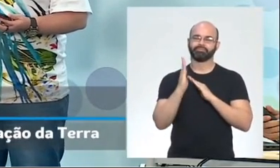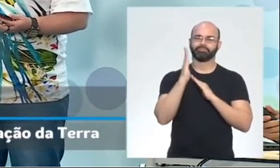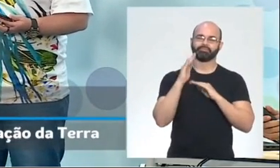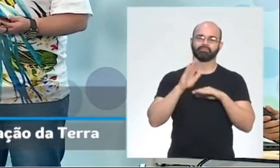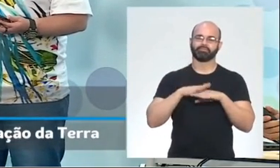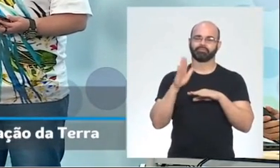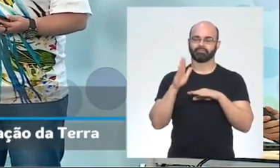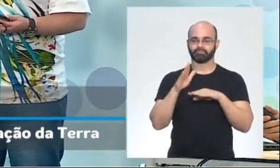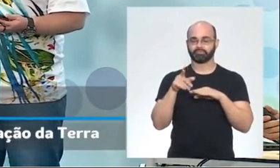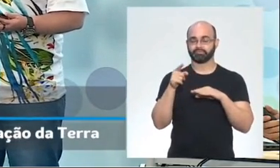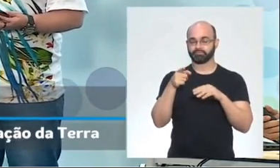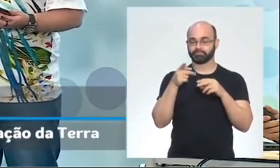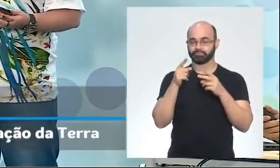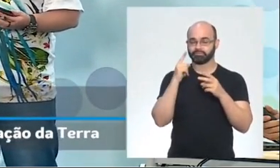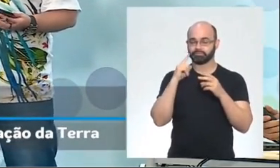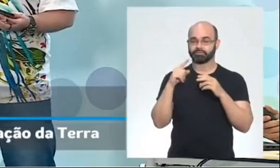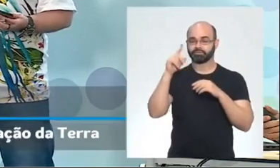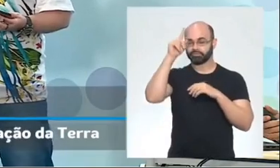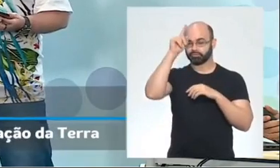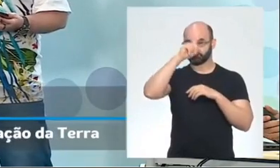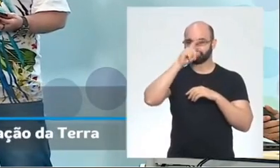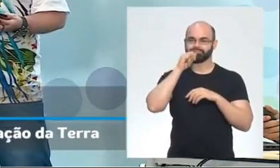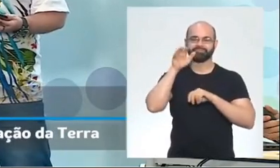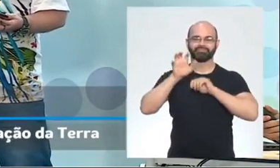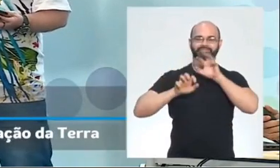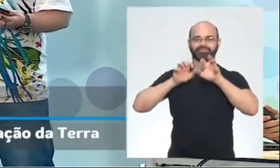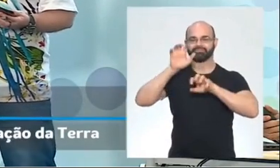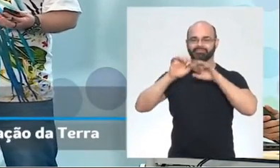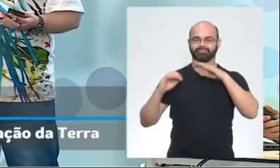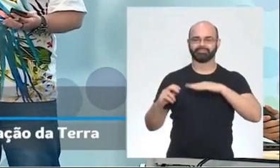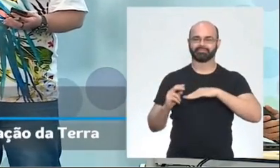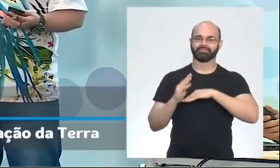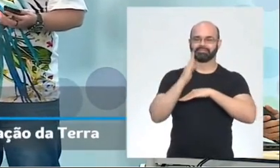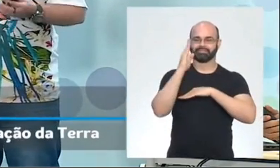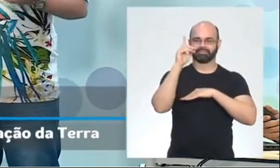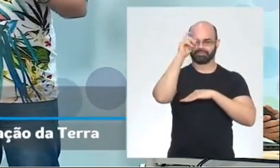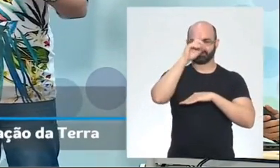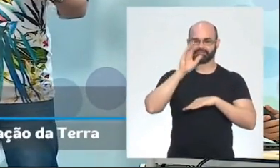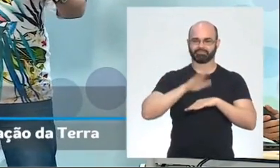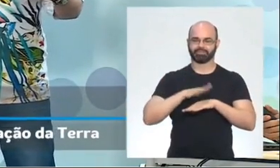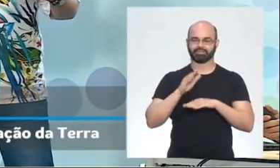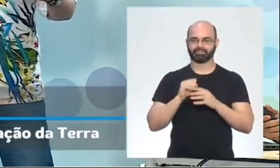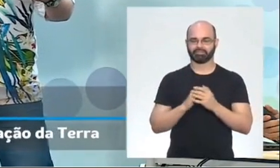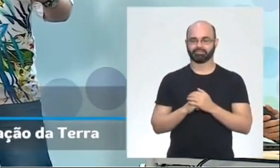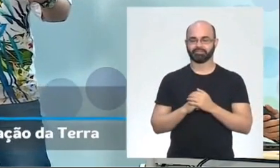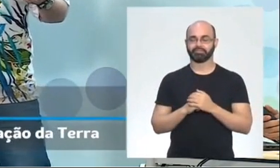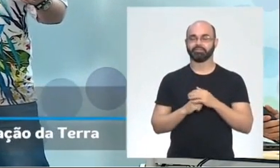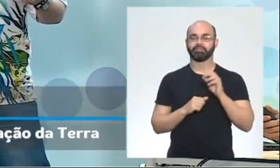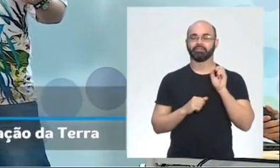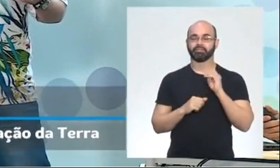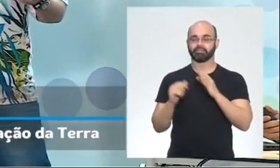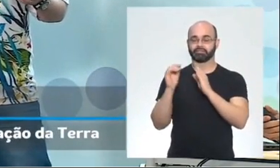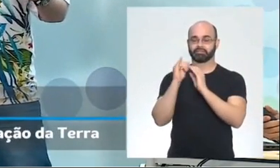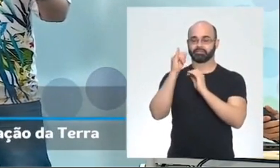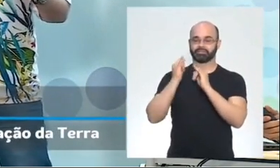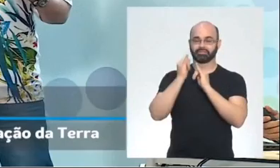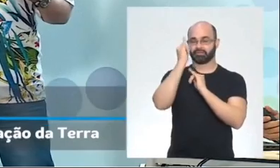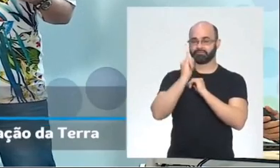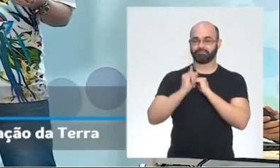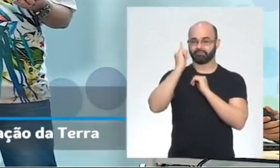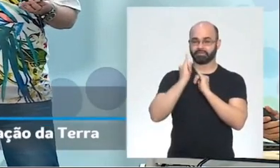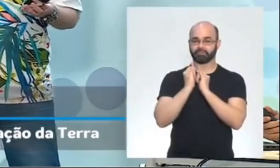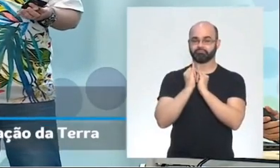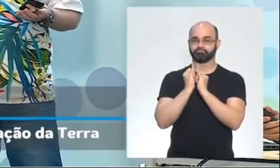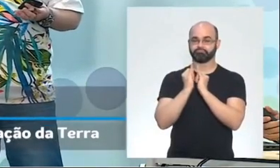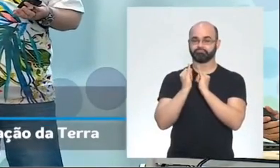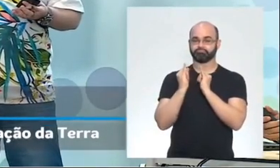mais dificuldade para subir nesse terreno, né? Se ele é menos, se ele tem lá uma largura maior, na mesma